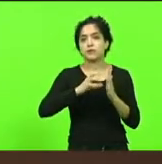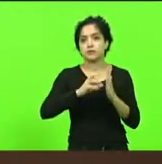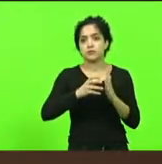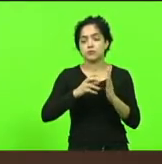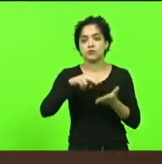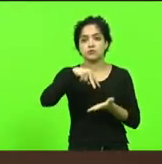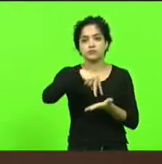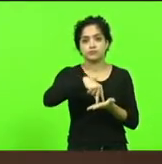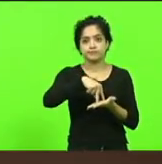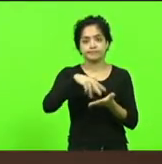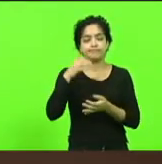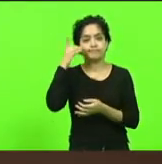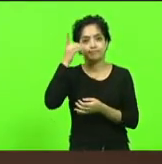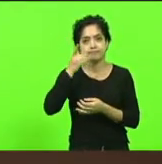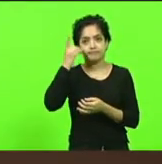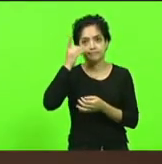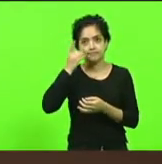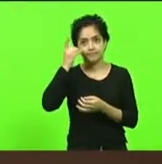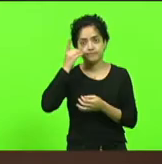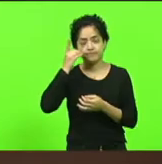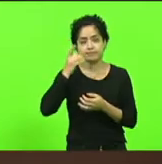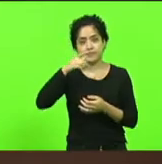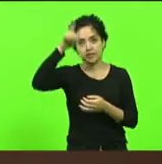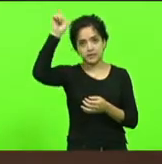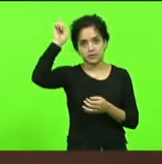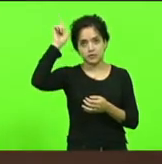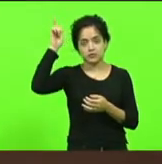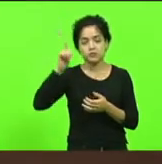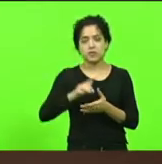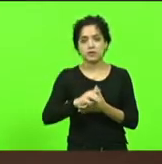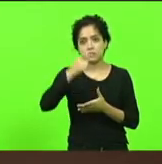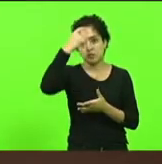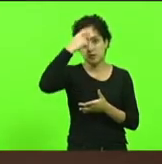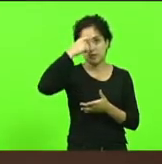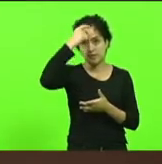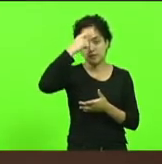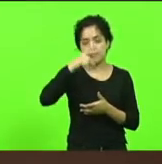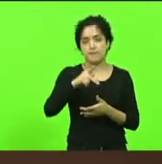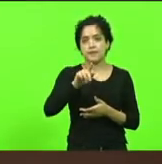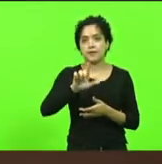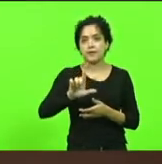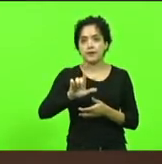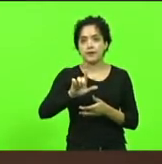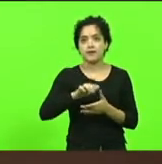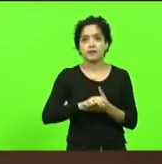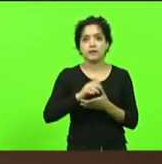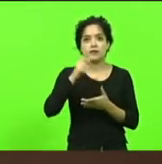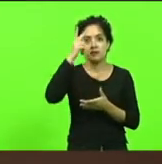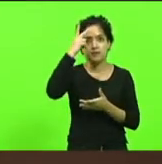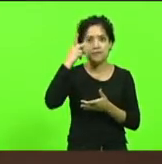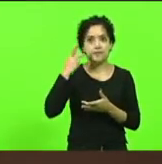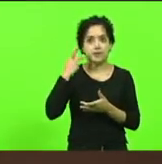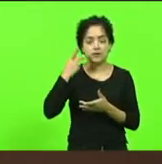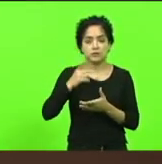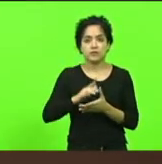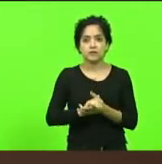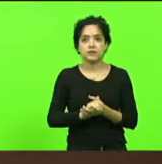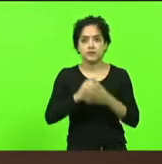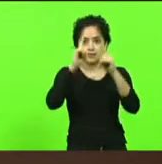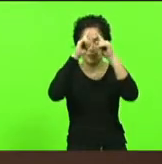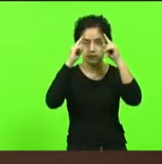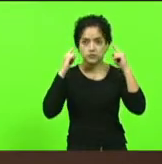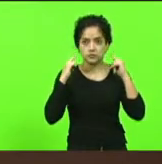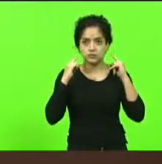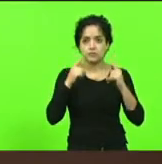partidos, fizeram uso da palavra os senhores deputados Sargento Lima e Maurício Kudillac pelo PL, Paulinha, sem partido, Neudi Sareta,